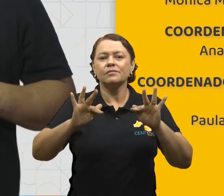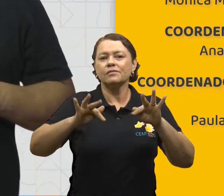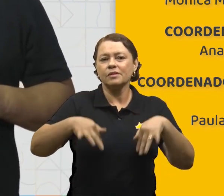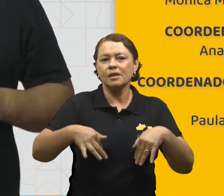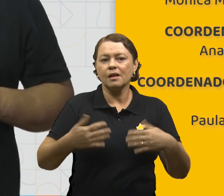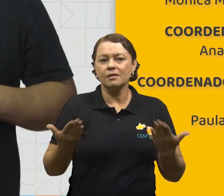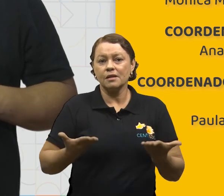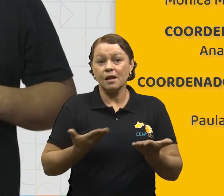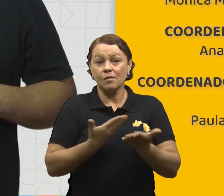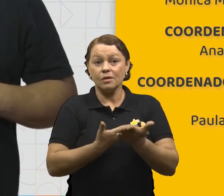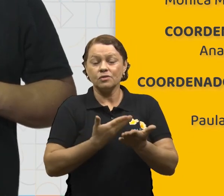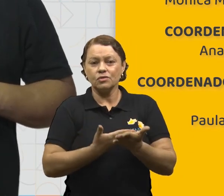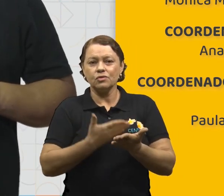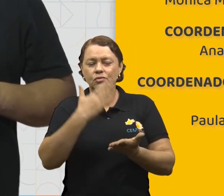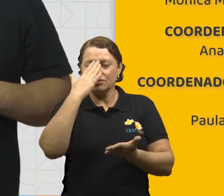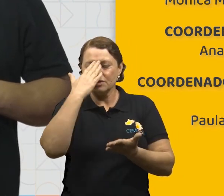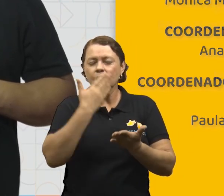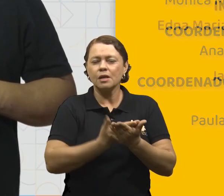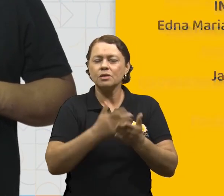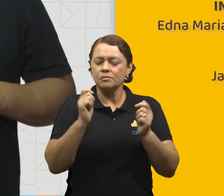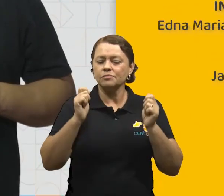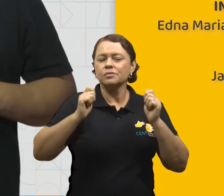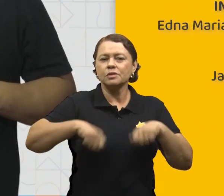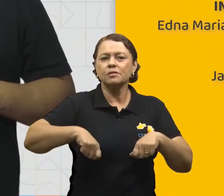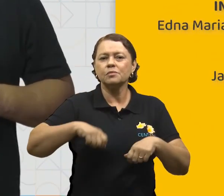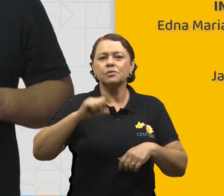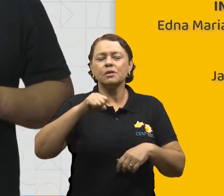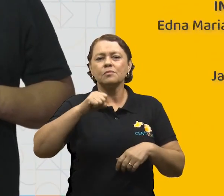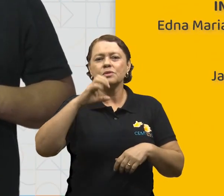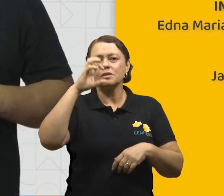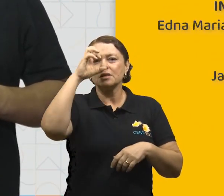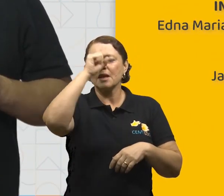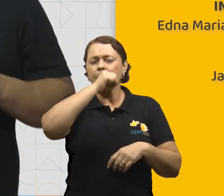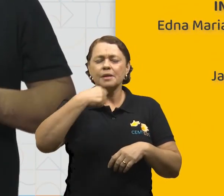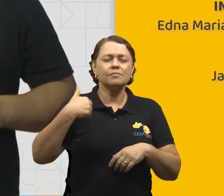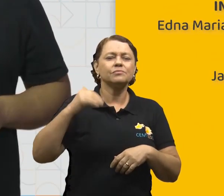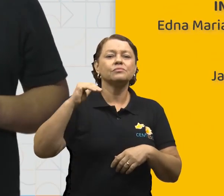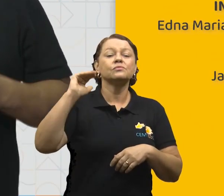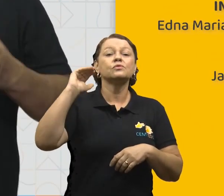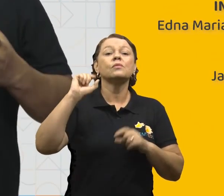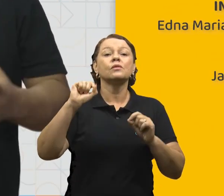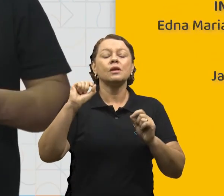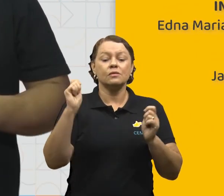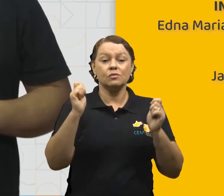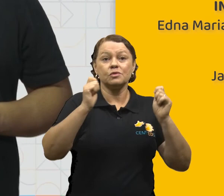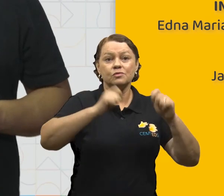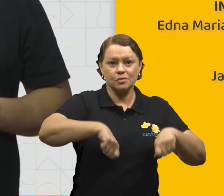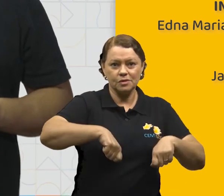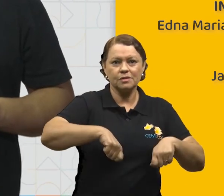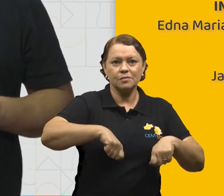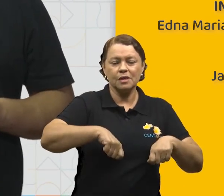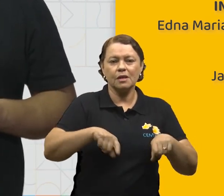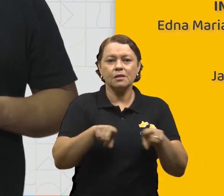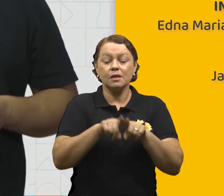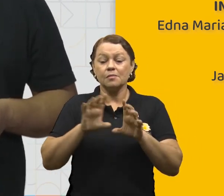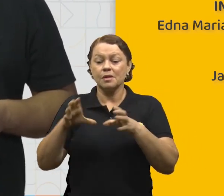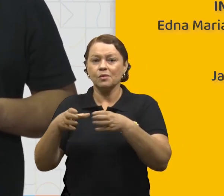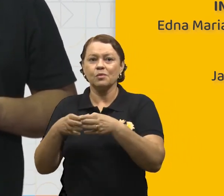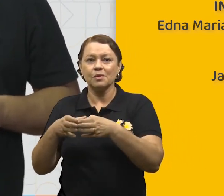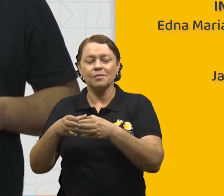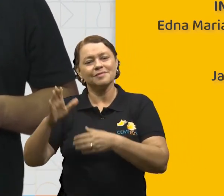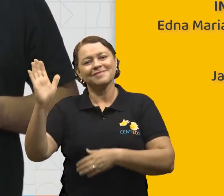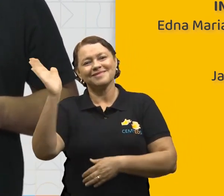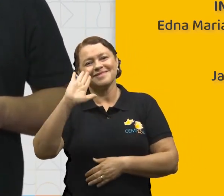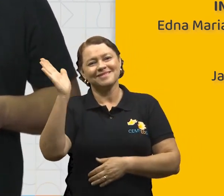finalizaremos a nossa aula acreditando que podemos sair daqui sabendo muito mais sobre possibilidades e